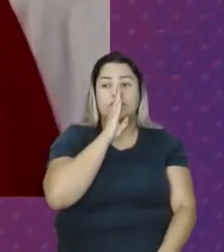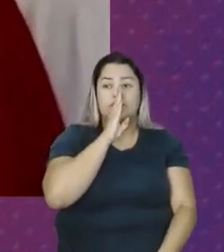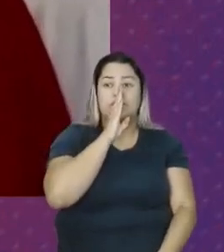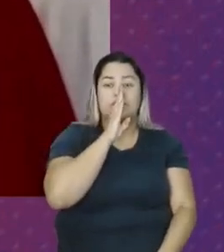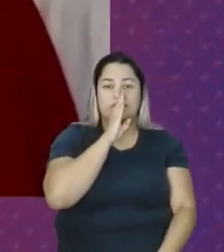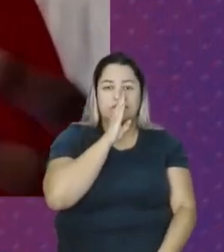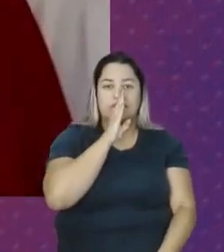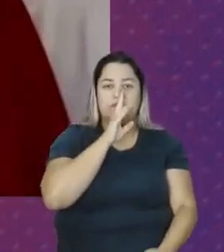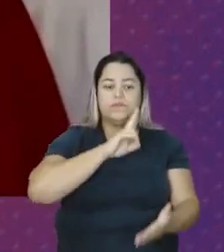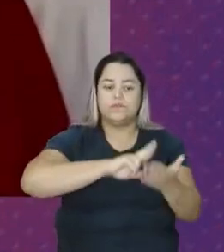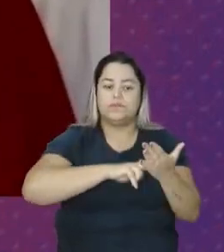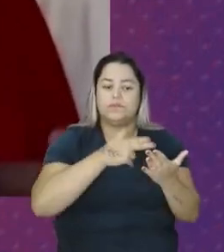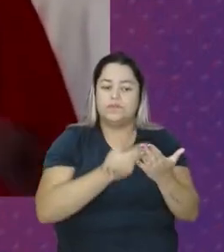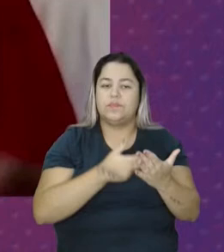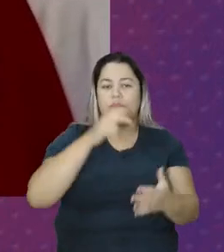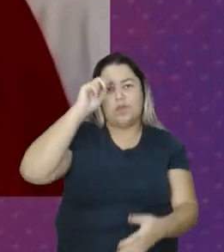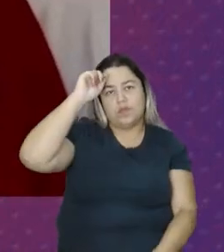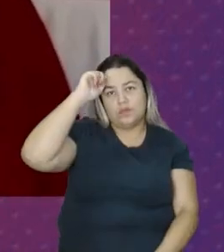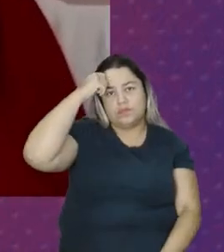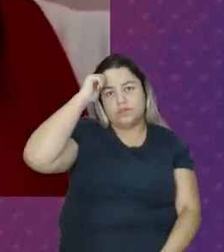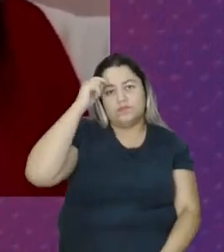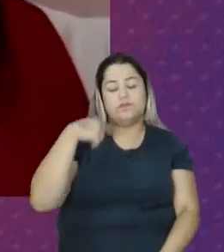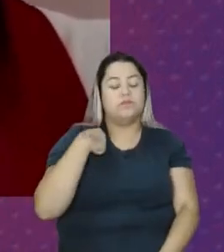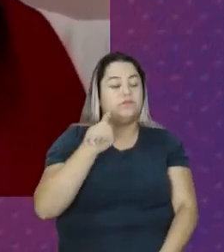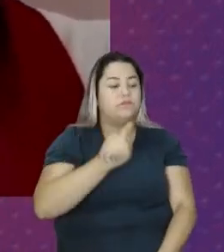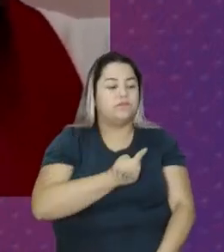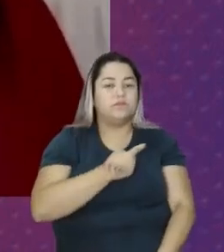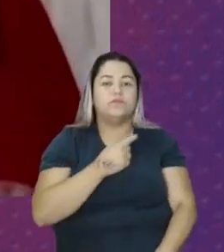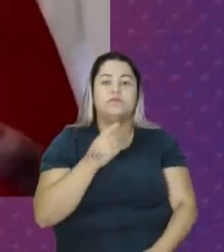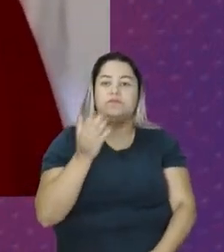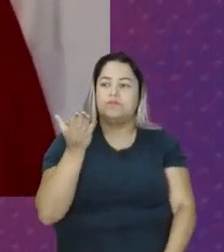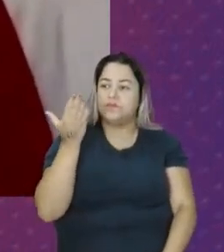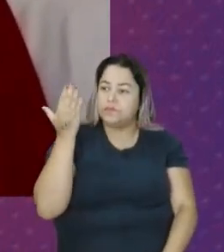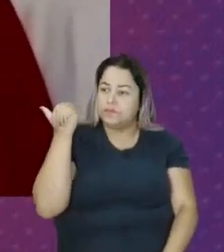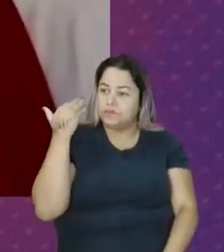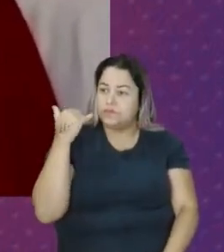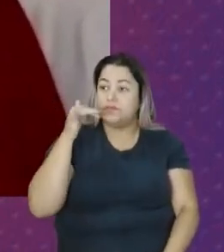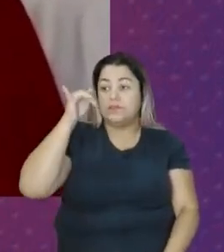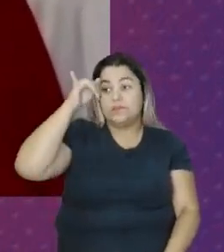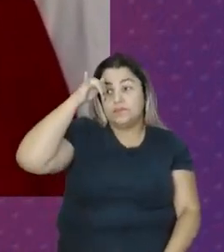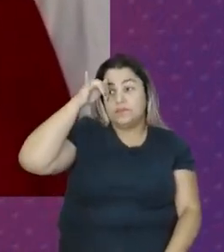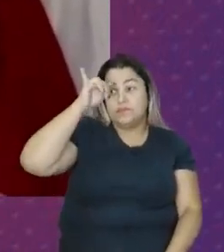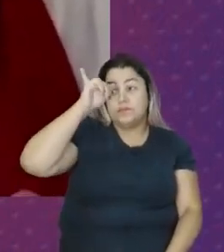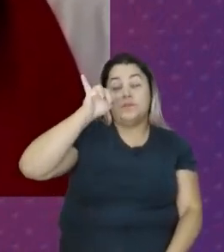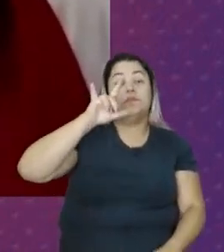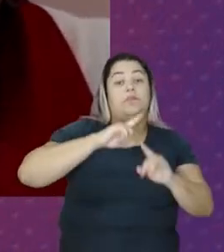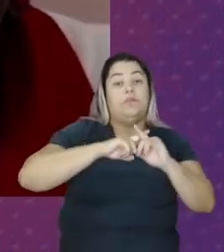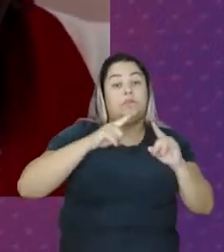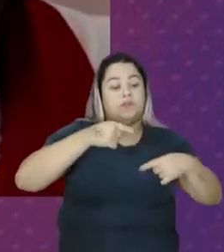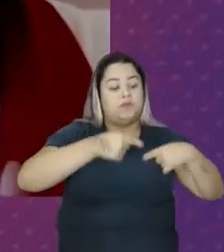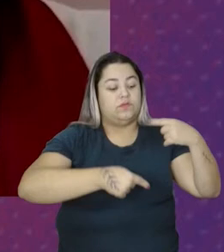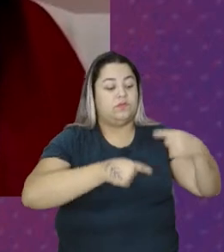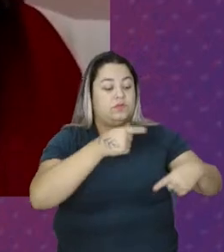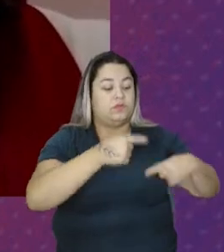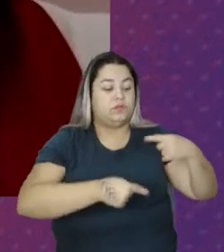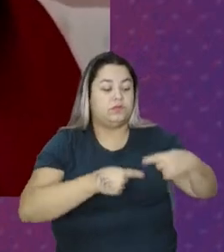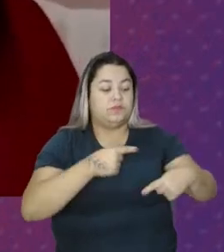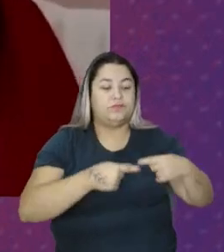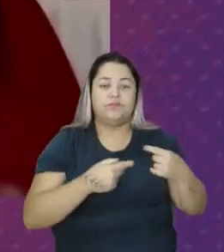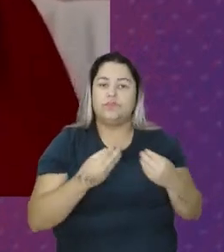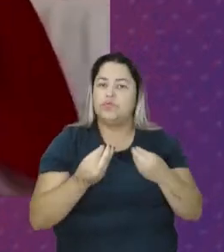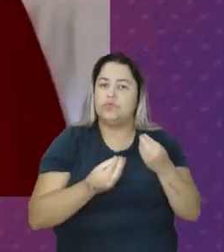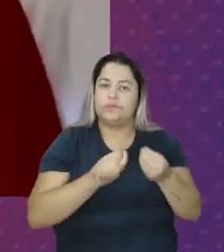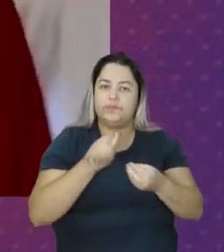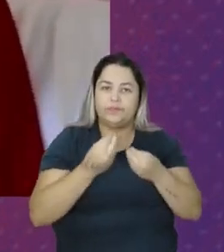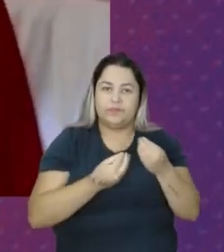de traduzir o racismo nos nossos tempos. Não é só evitar, mas é discutir as formas com